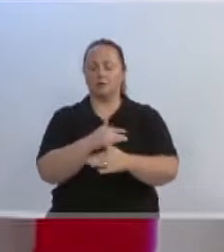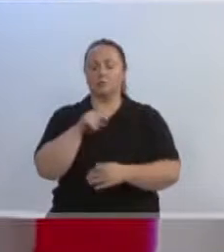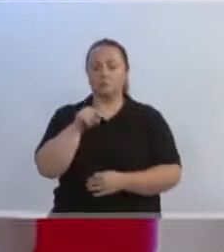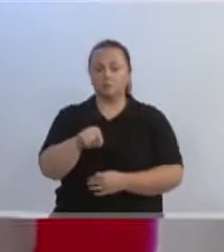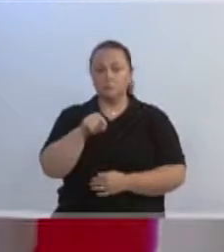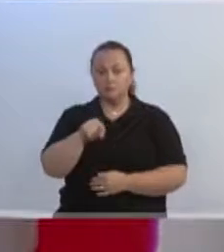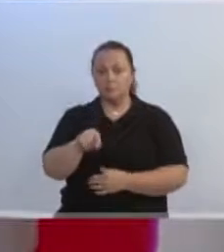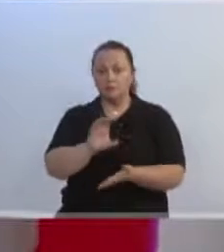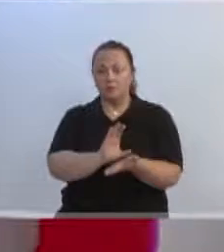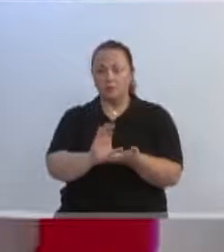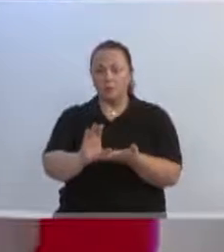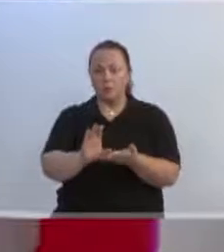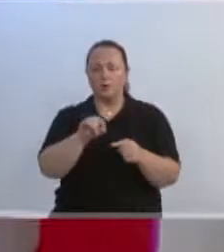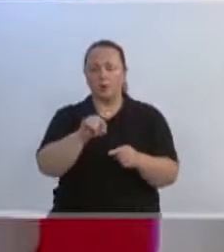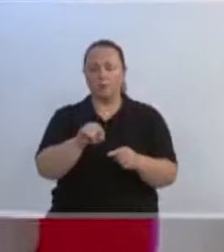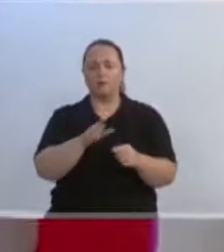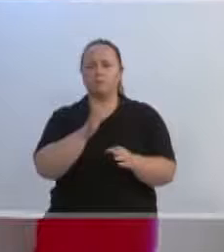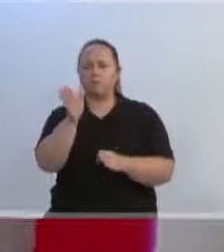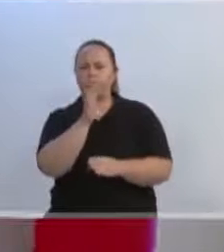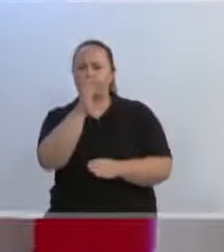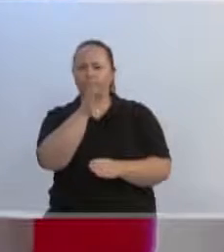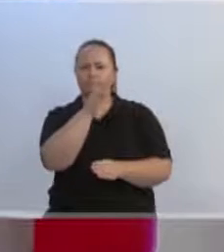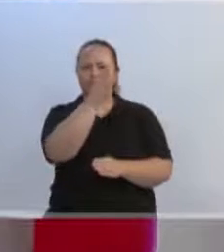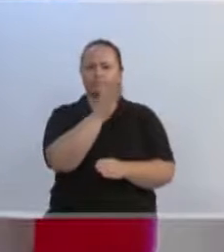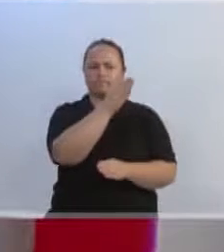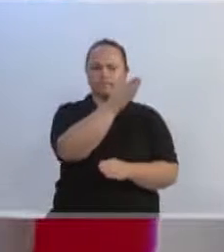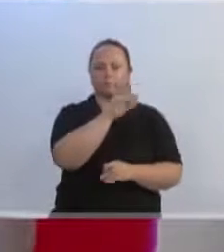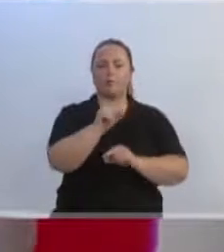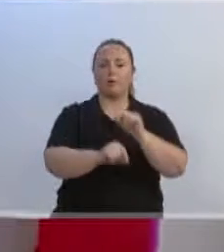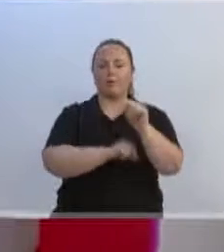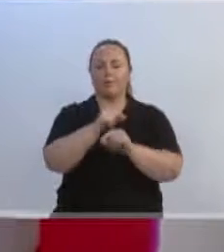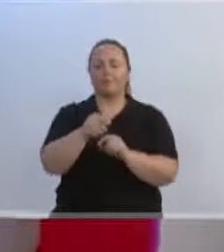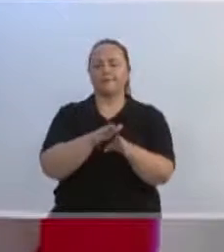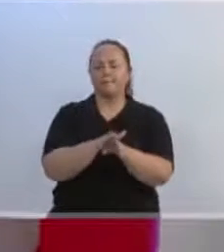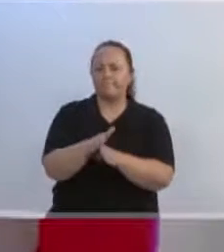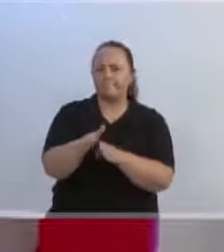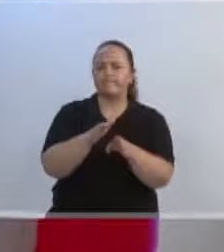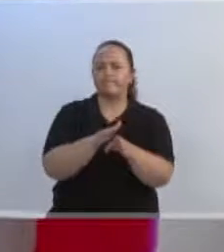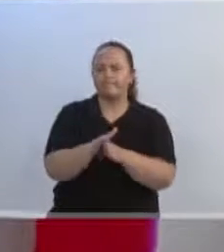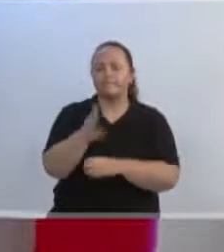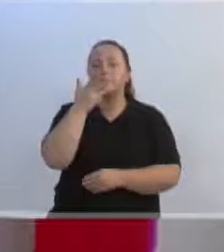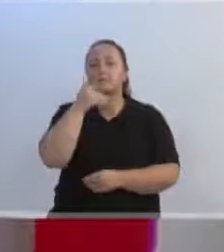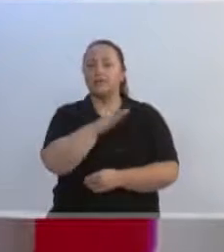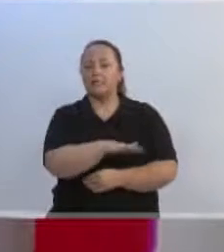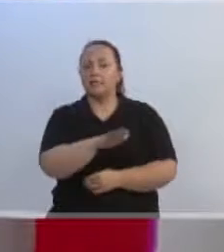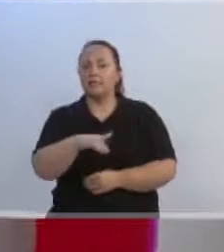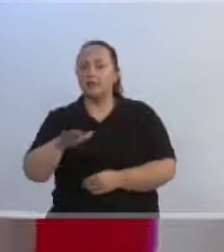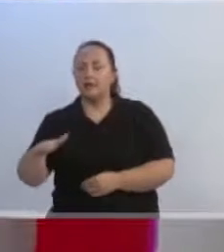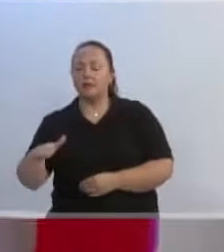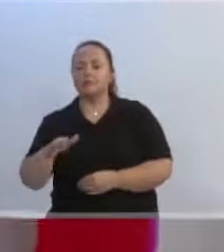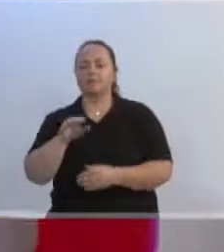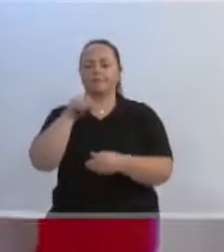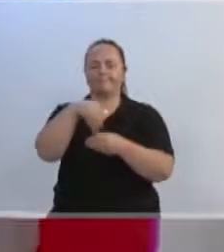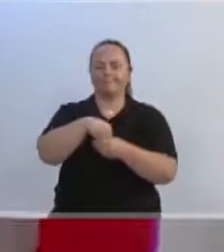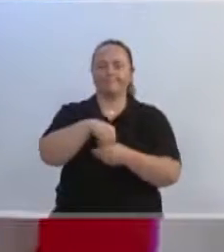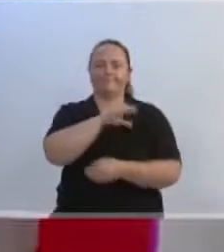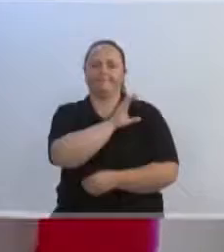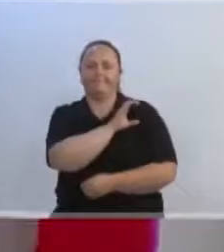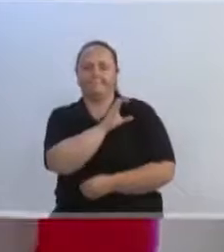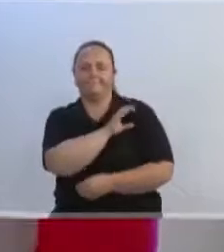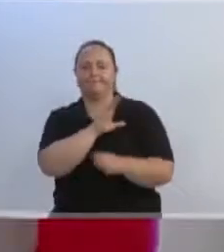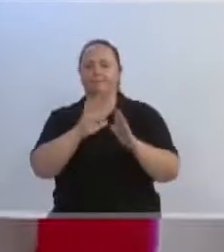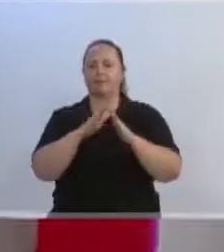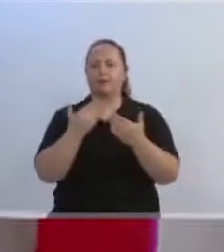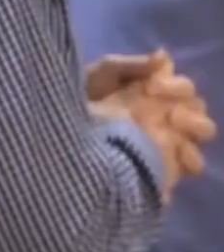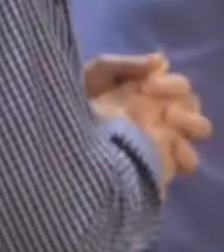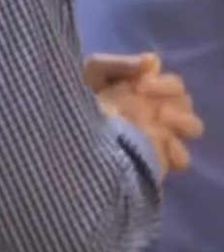O Serviço Autônomo Municipal de Trânsito e Transportes de Blumenau, representado pelo diretor Bueno,